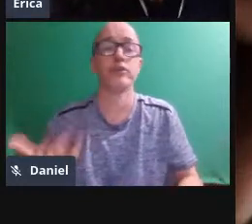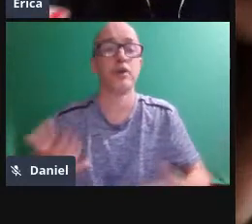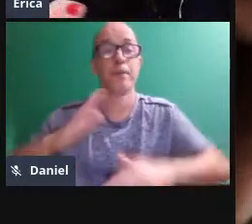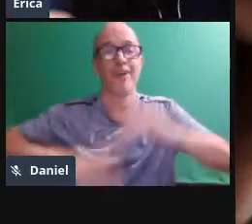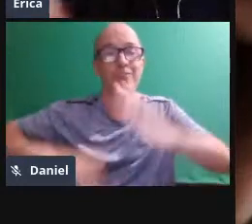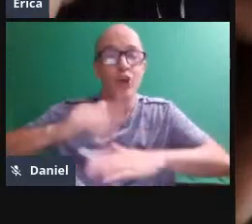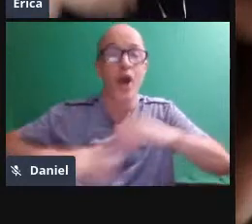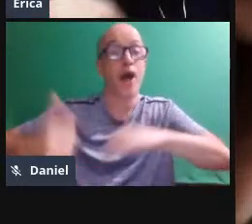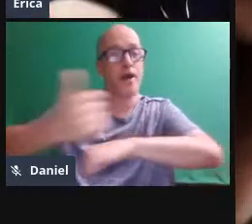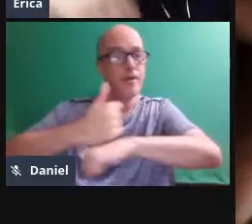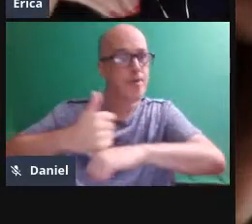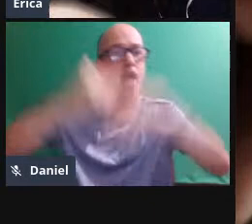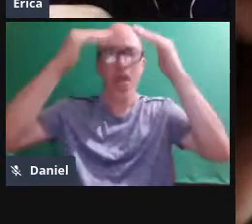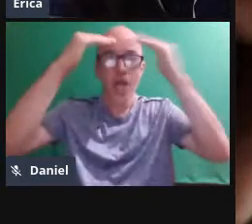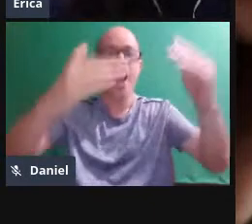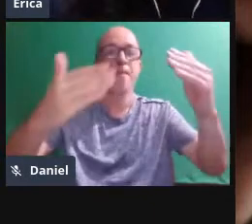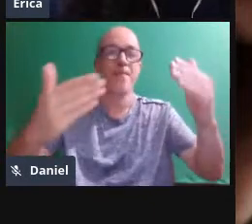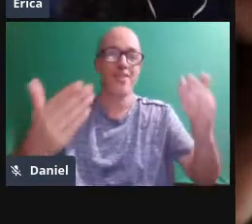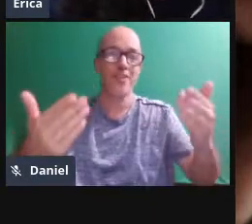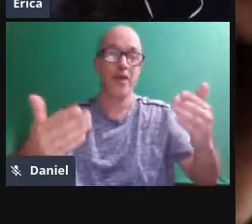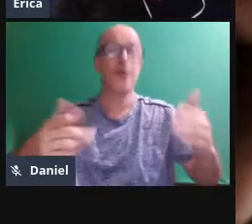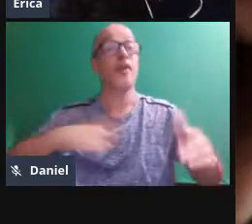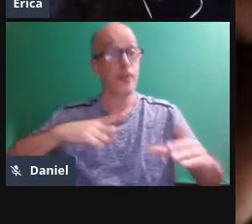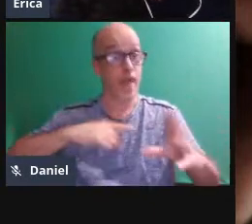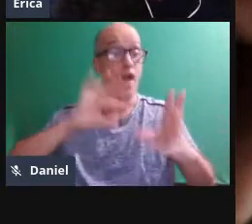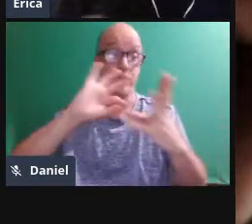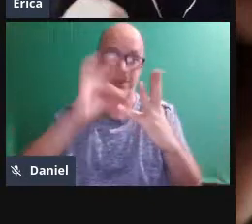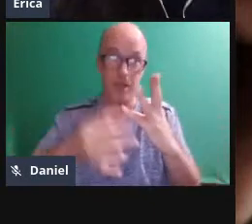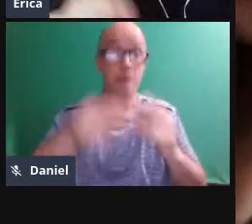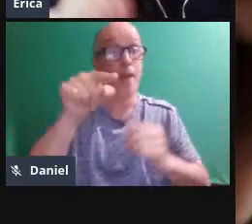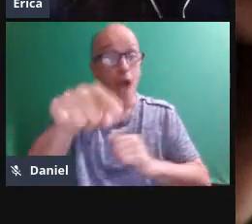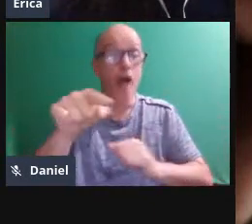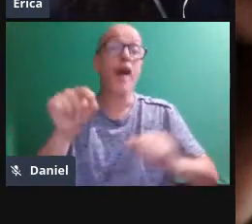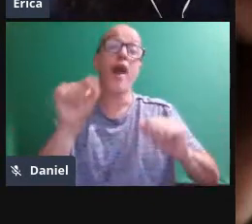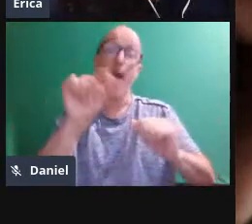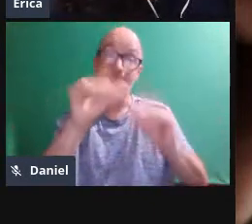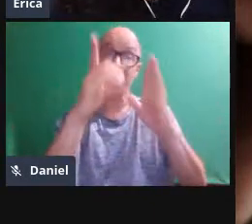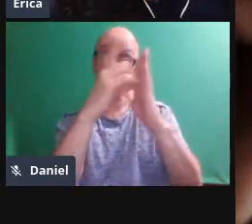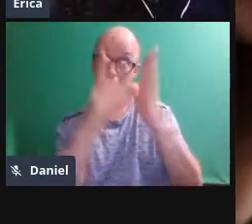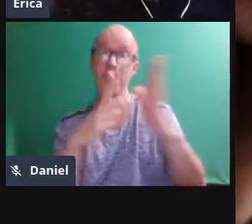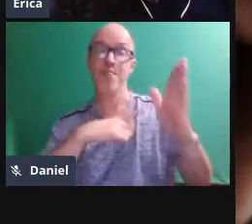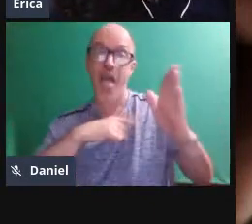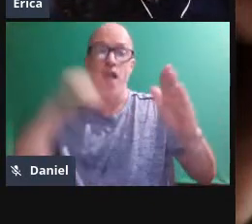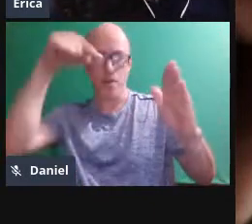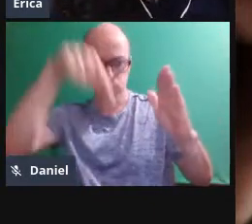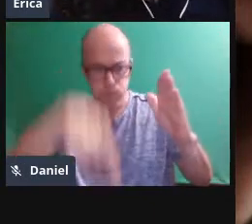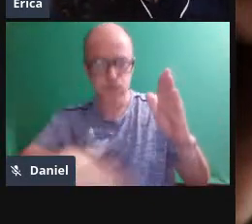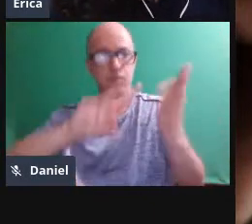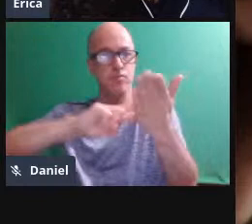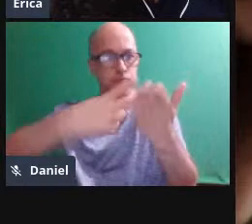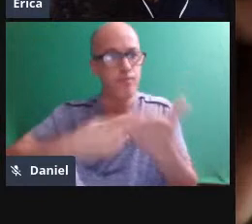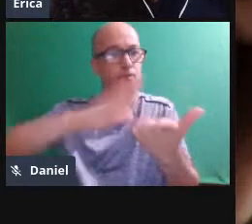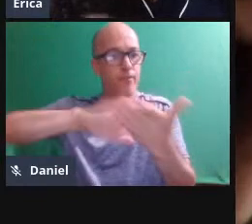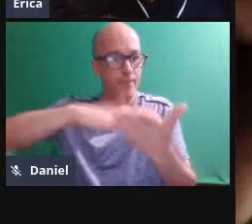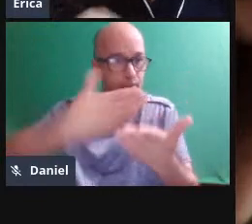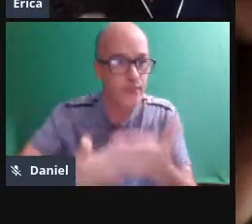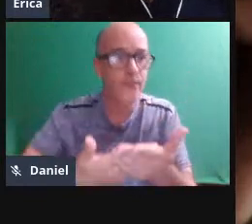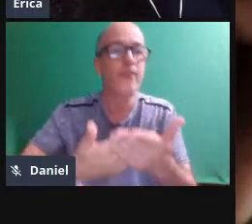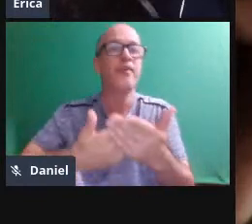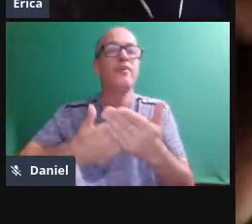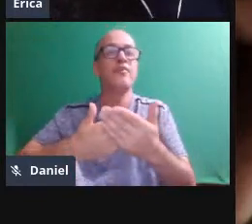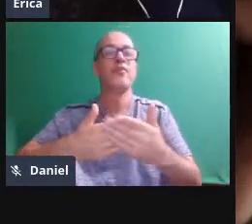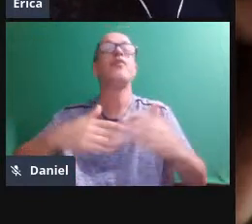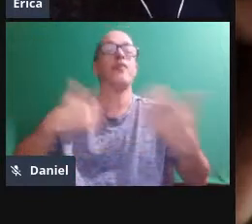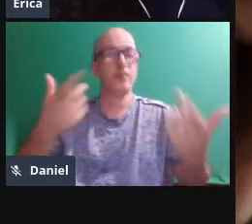de sinais. Então, esses intérpretes são processados por alguns surdos, porque isso é falta de respeito da comunidade, a falta